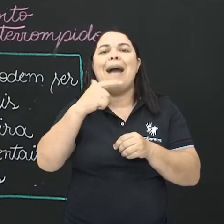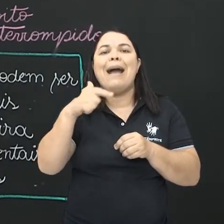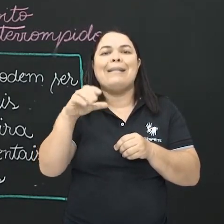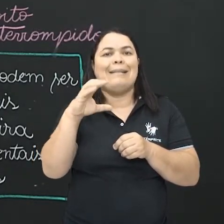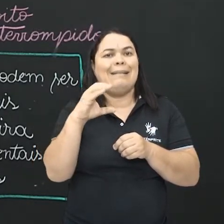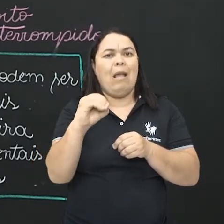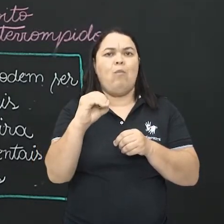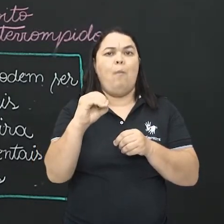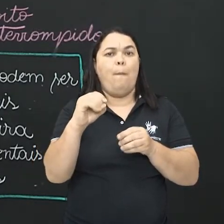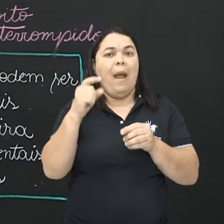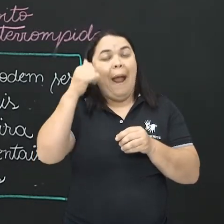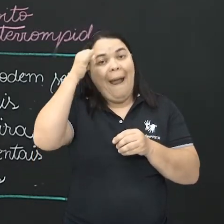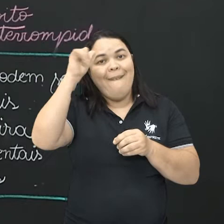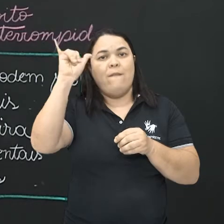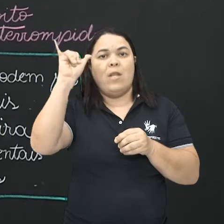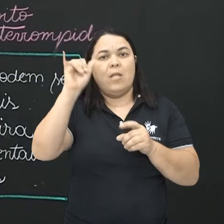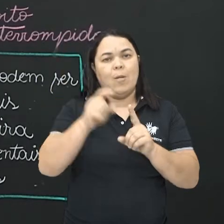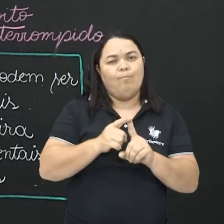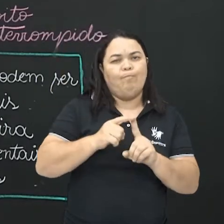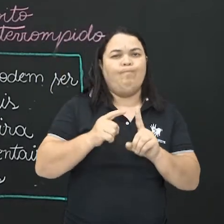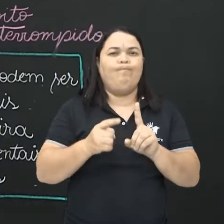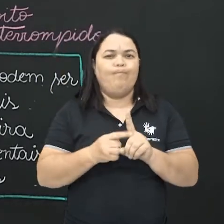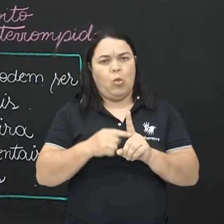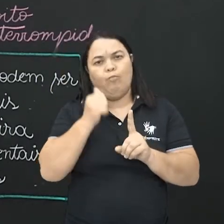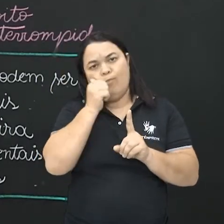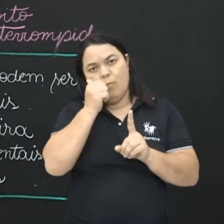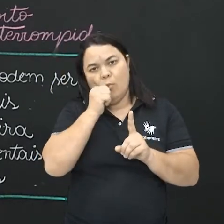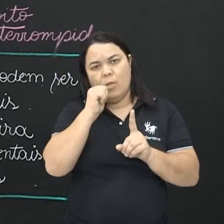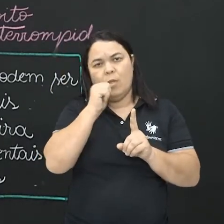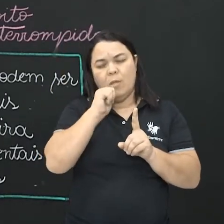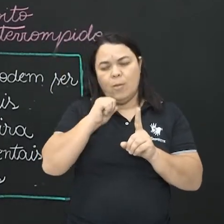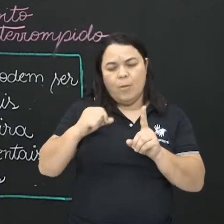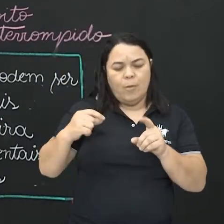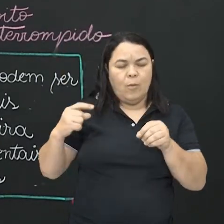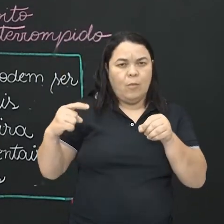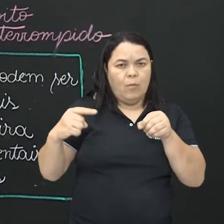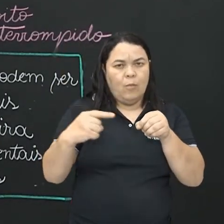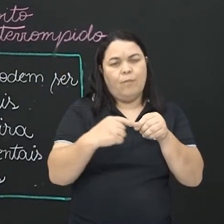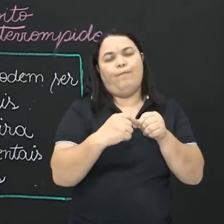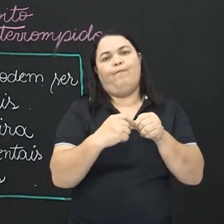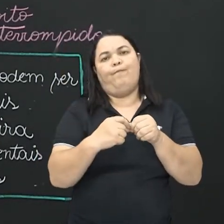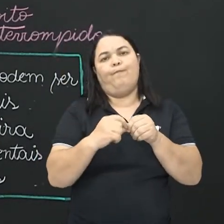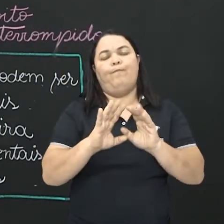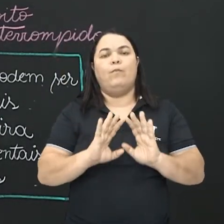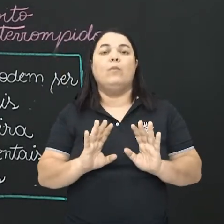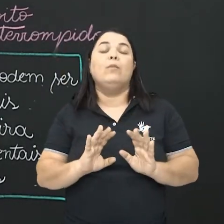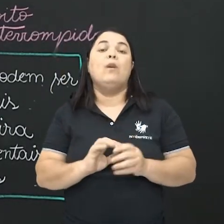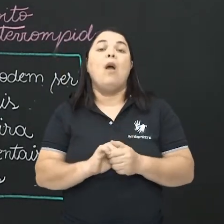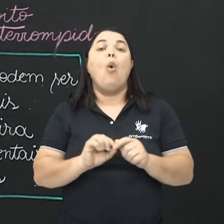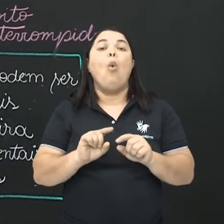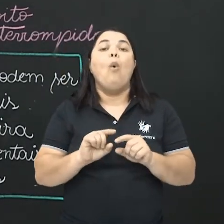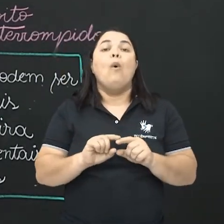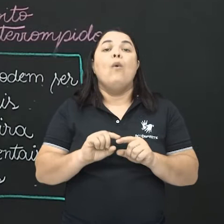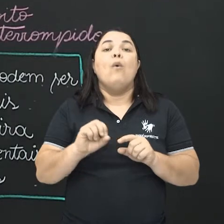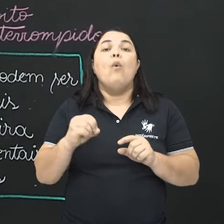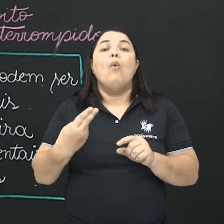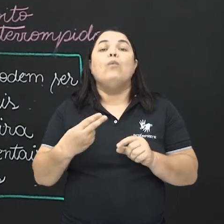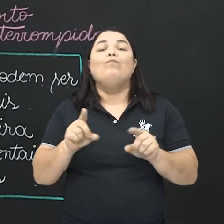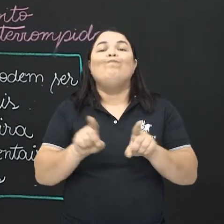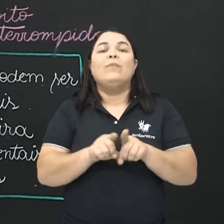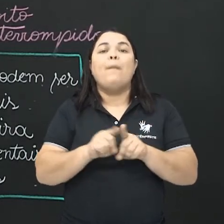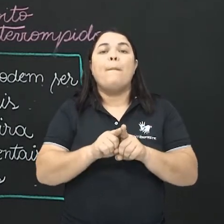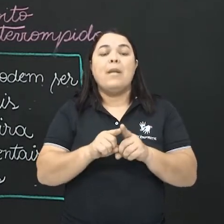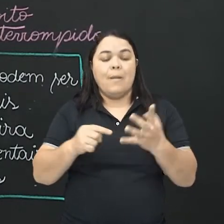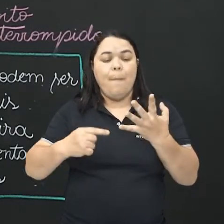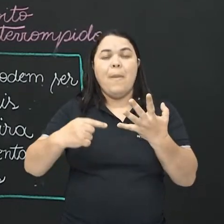maduro que vai originar esse óvulo, então há aí, não há chances dessa gravidez. Ou os métodos de barreira,